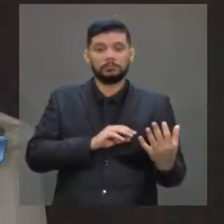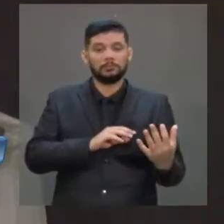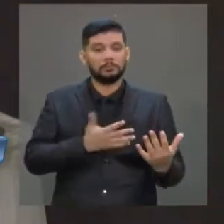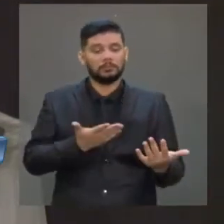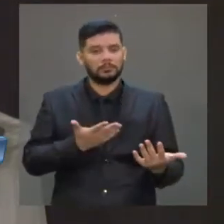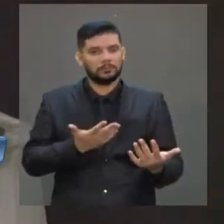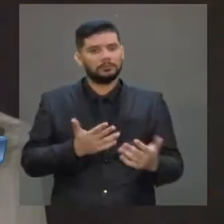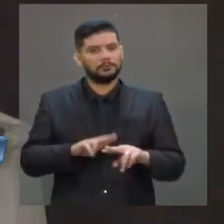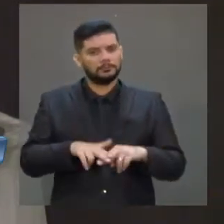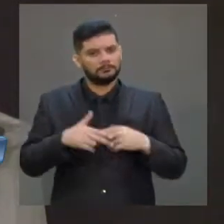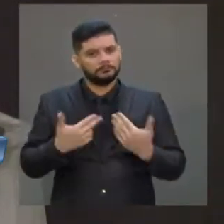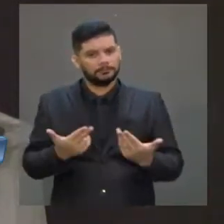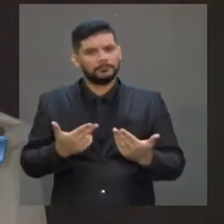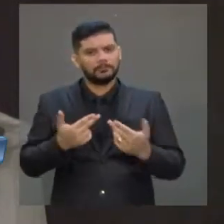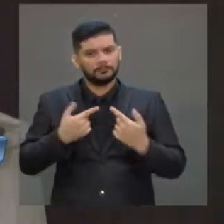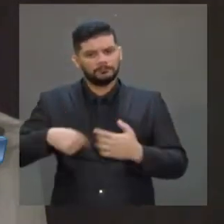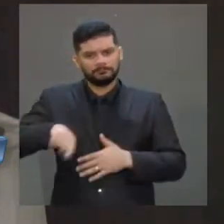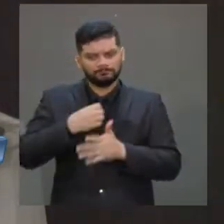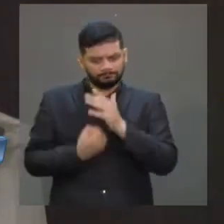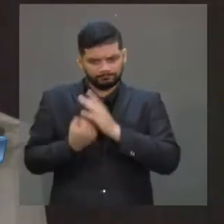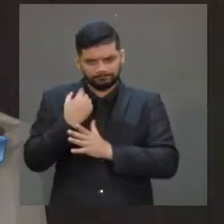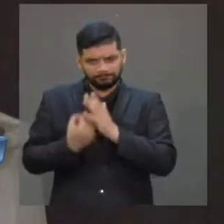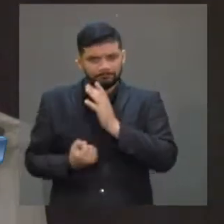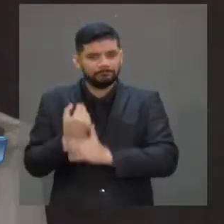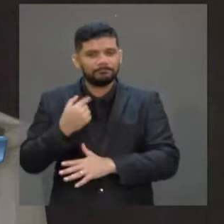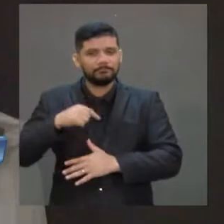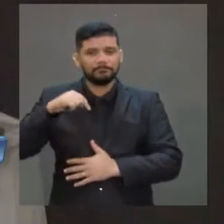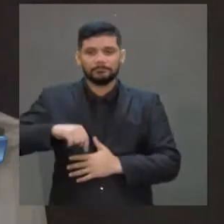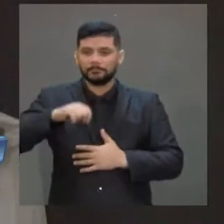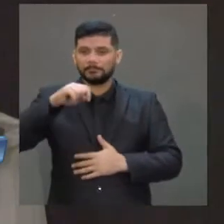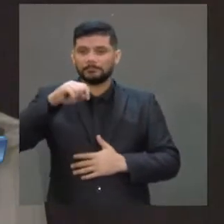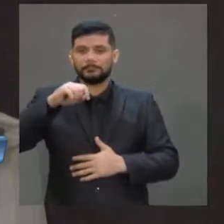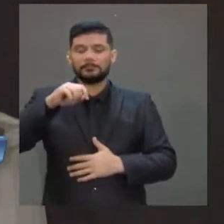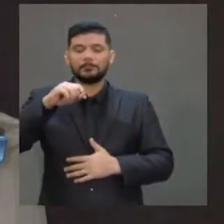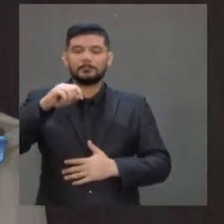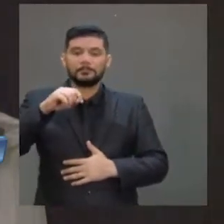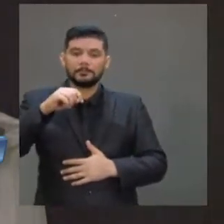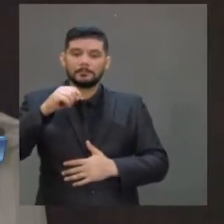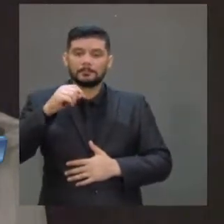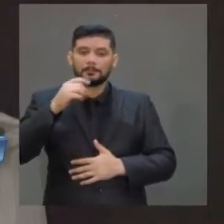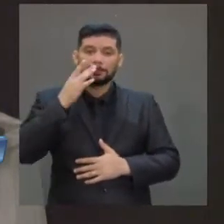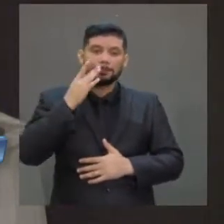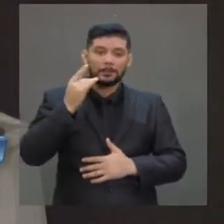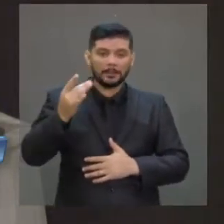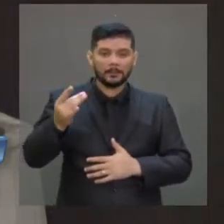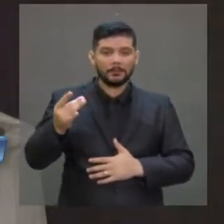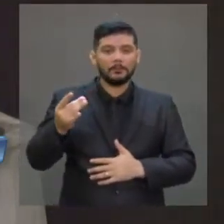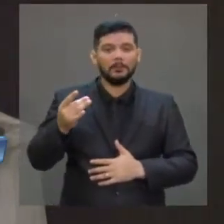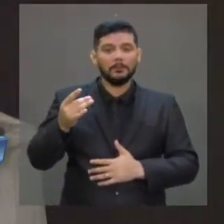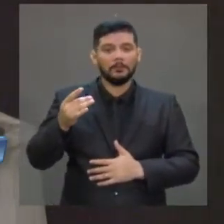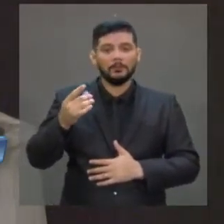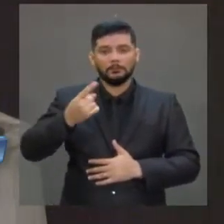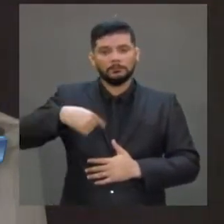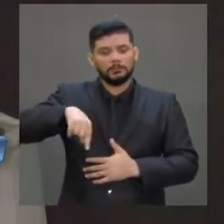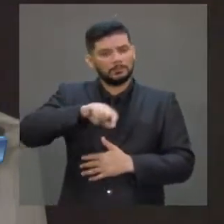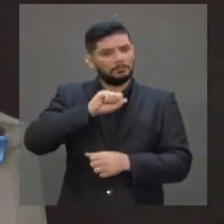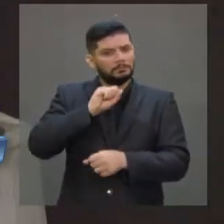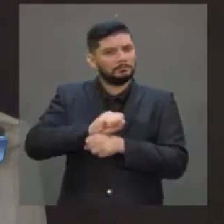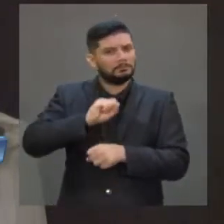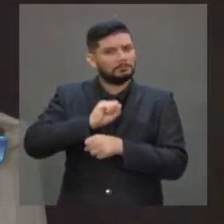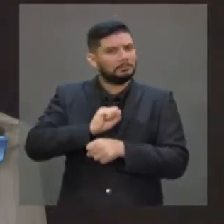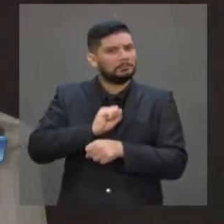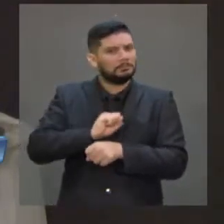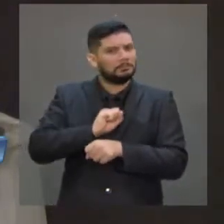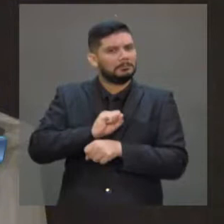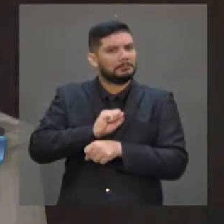na produção de mel, na apicultura, é preciso que a gente não espere que aconteça o que aconteceu